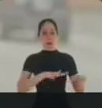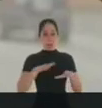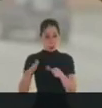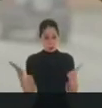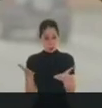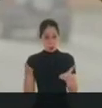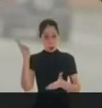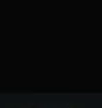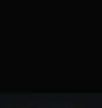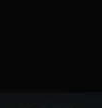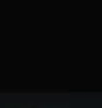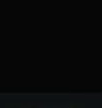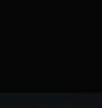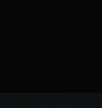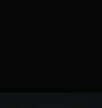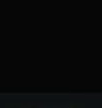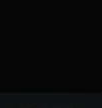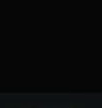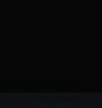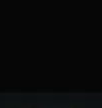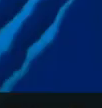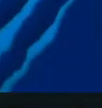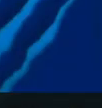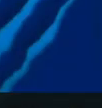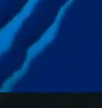...esta semana o Brasil...